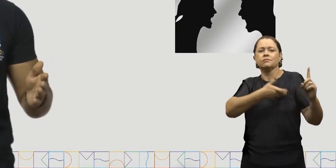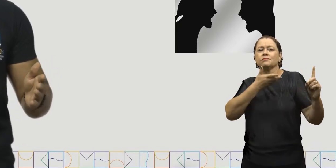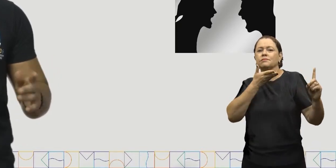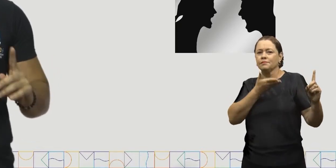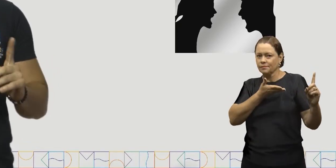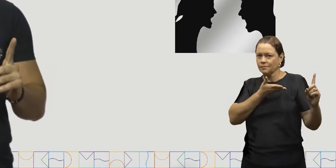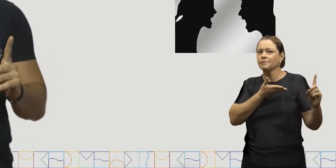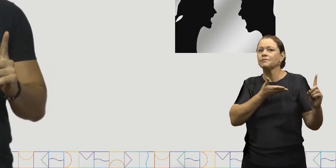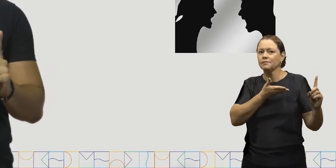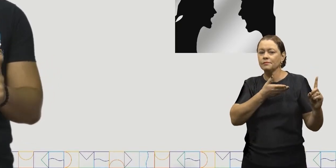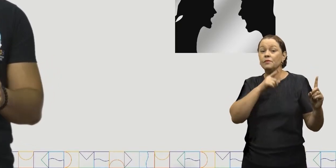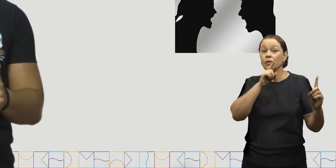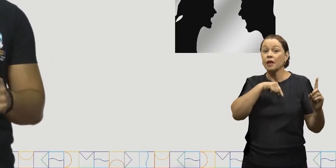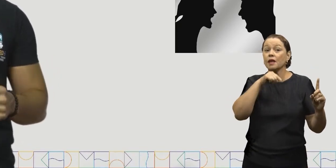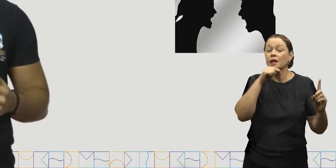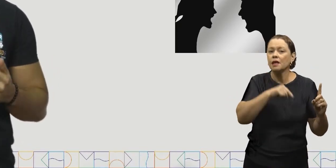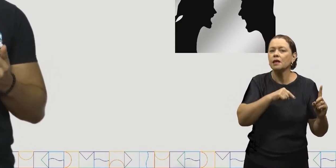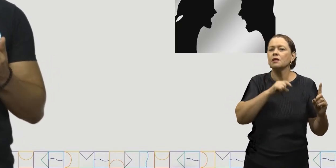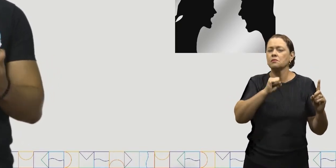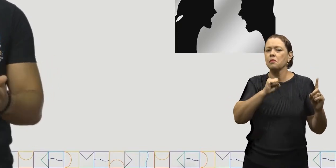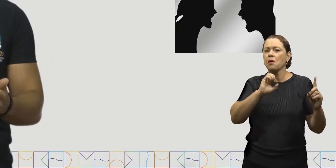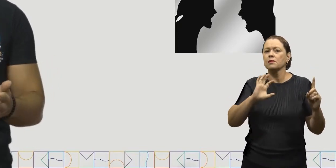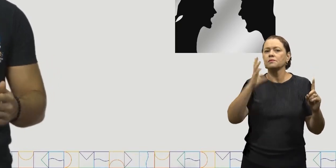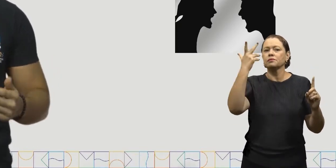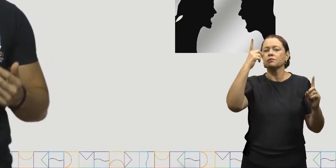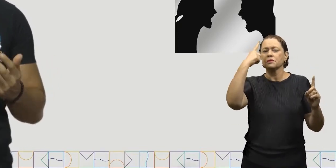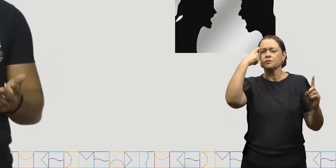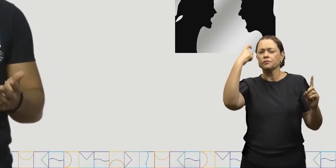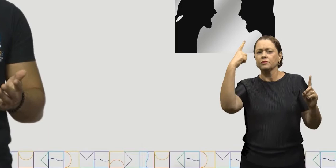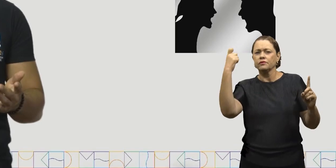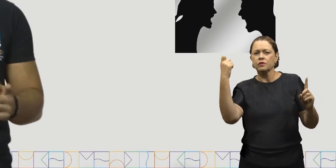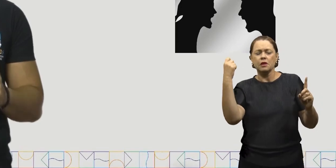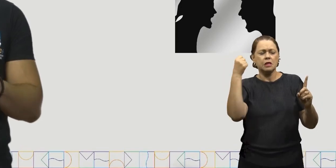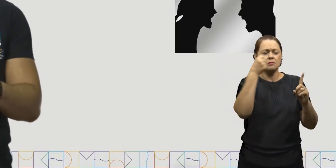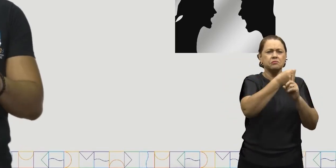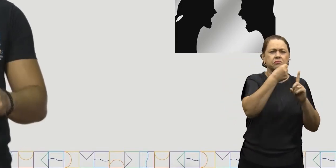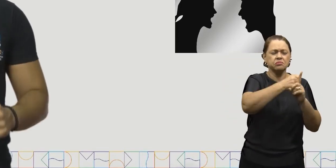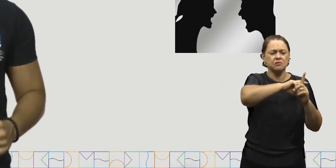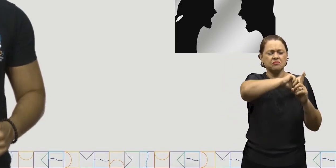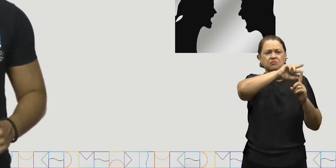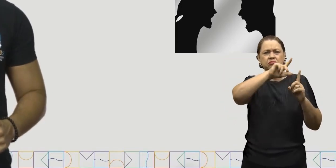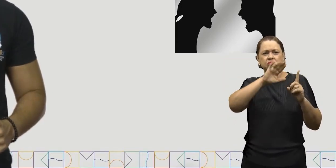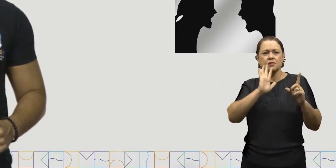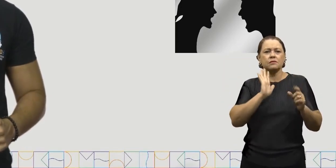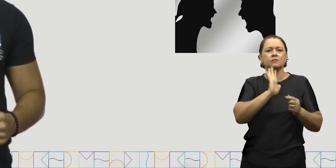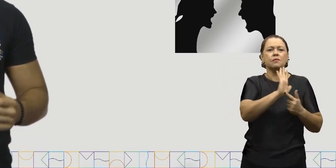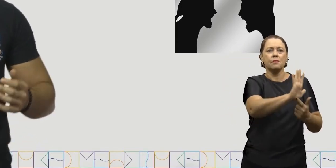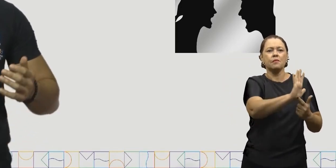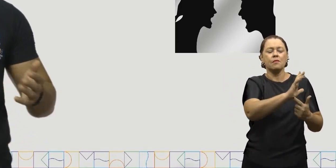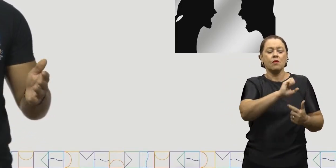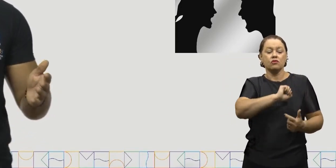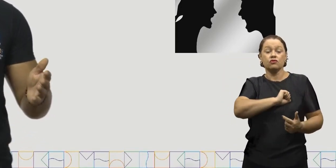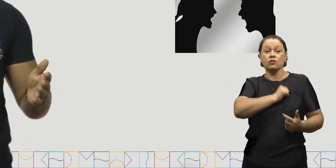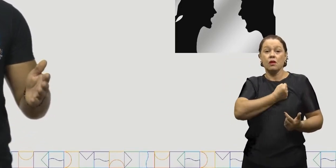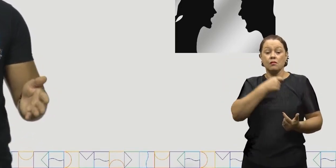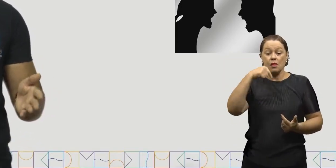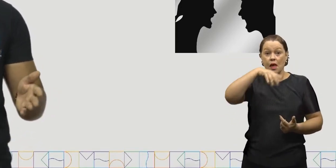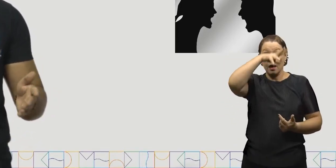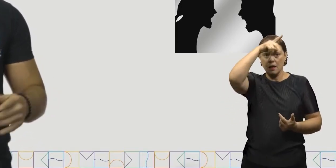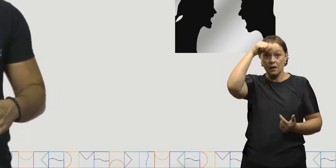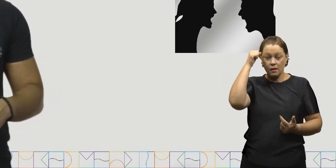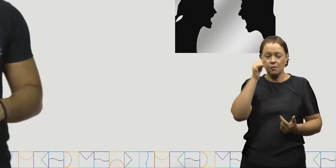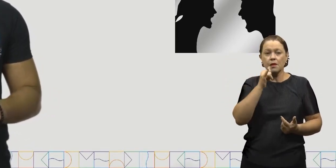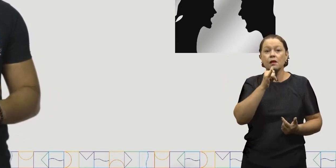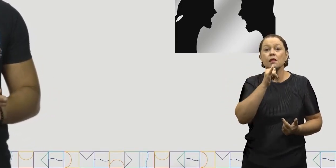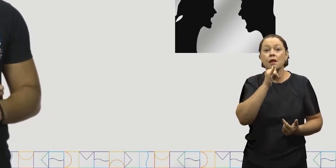pessoas. E isso acaba levando a atos de violência, de abuso e exibição de ódio. Aqui em Manaus, por